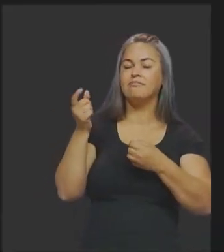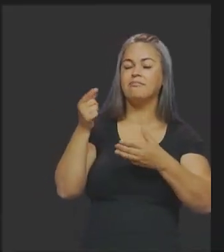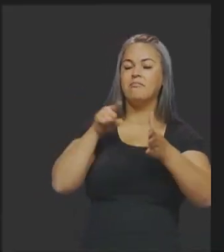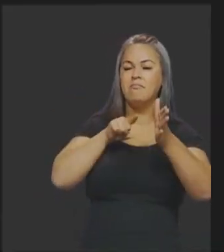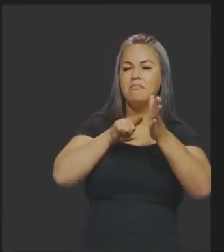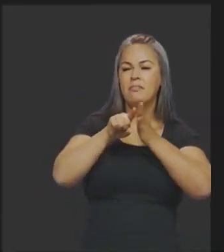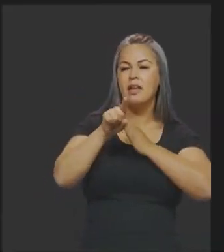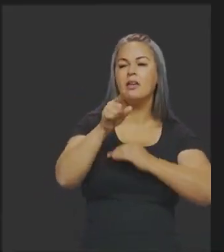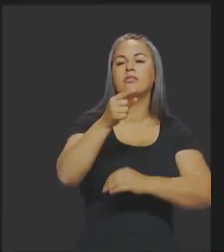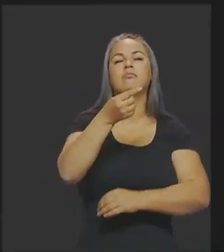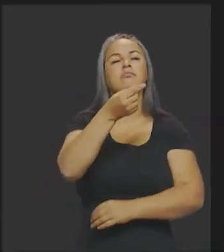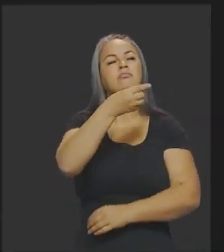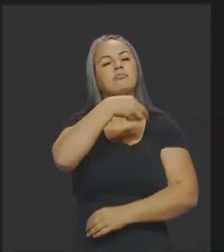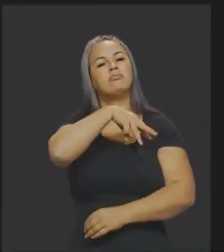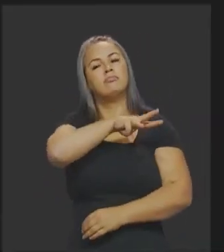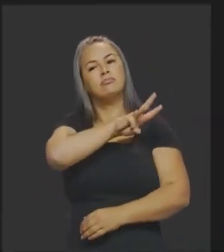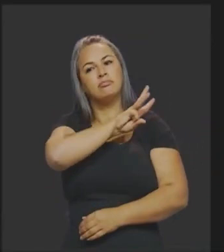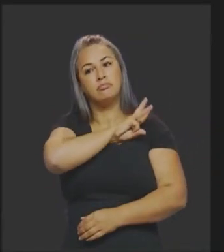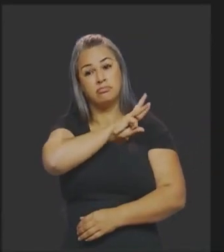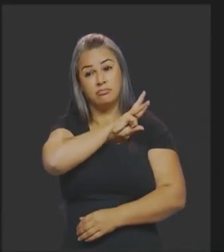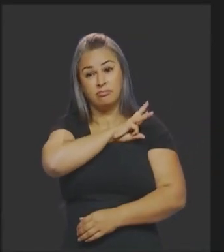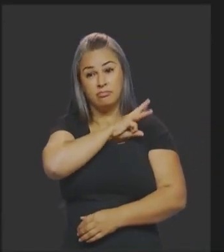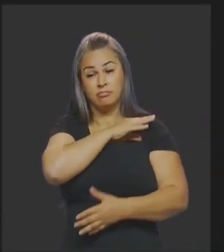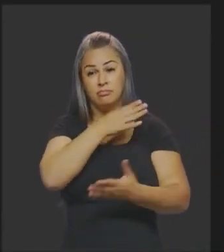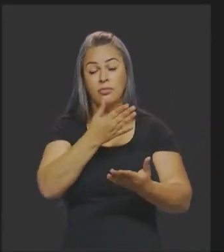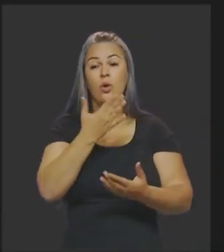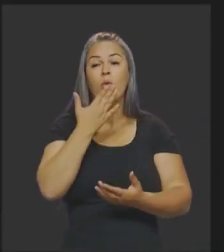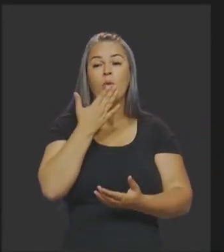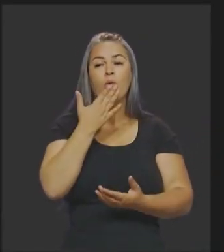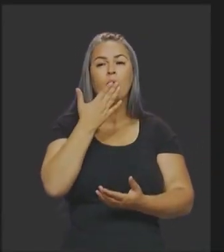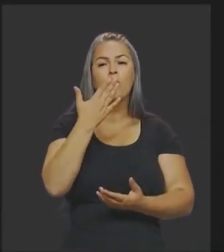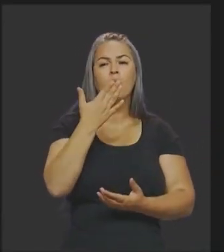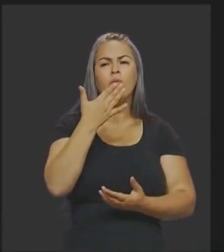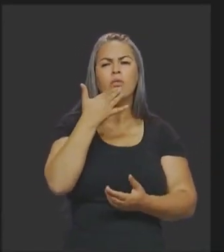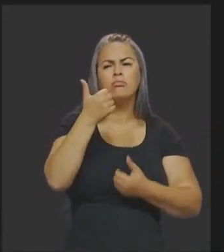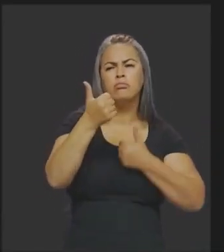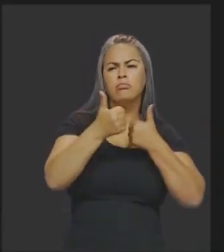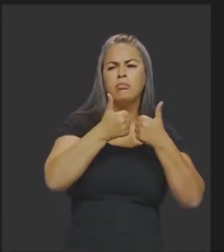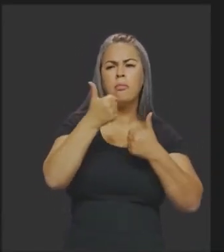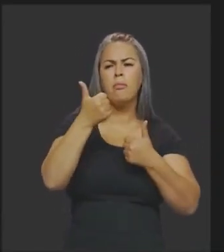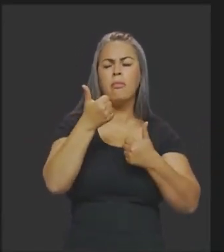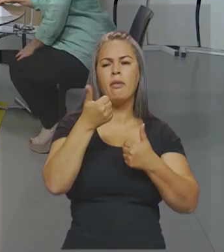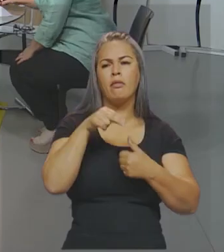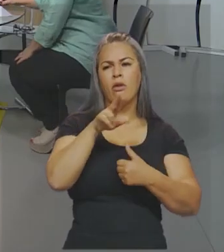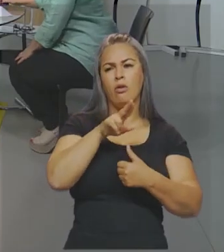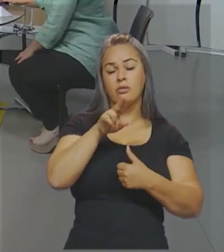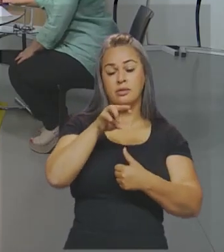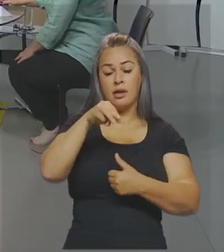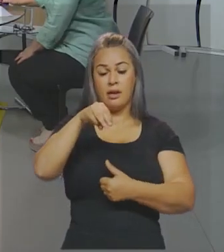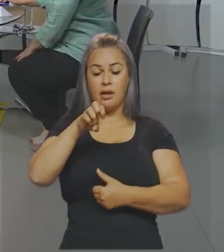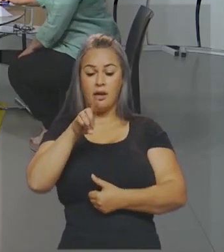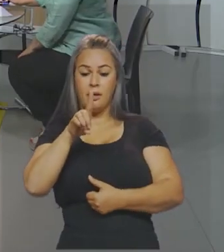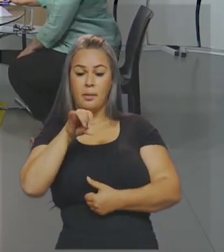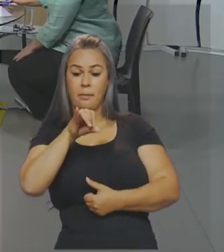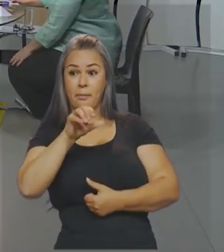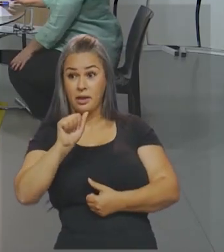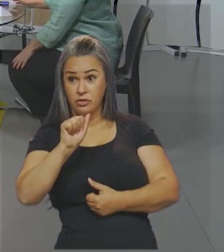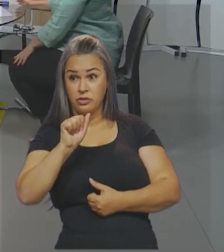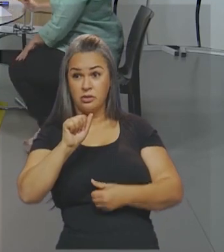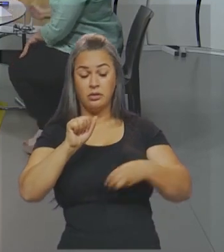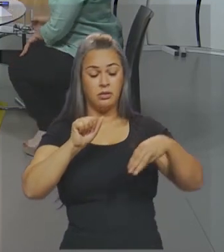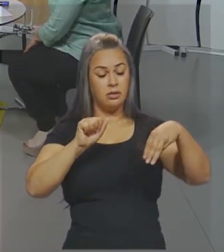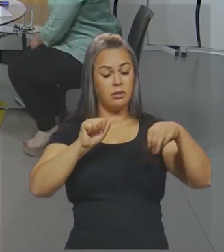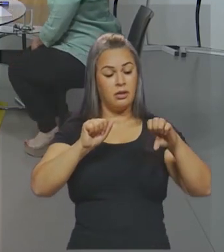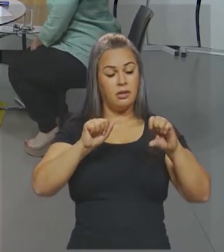melhor medida a ser usada? A média ou a mediana? Obrigado aí pela participação, pela